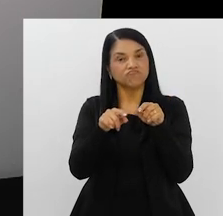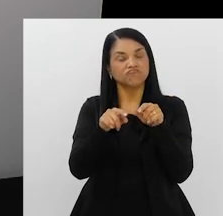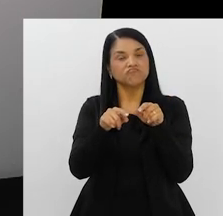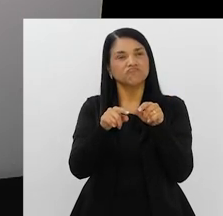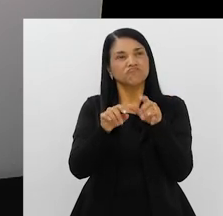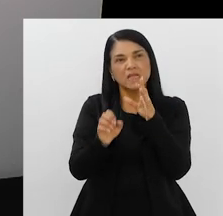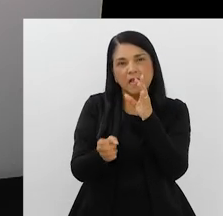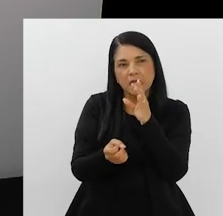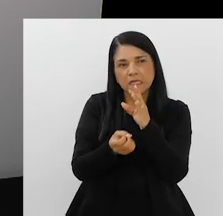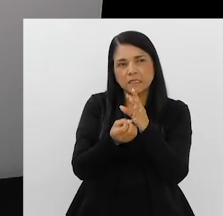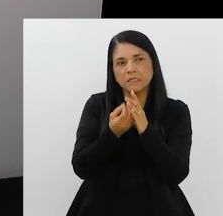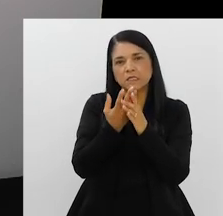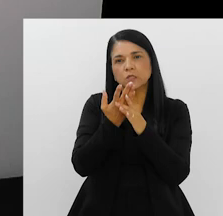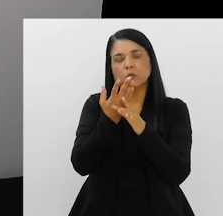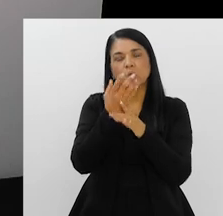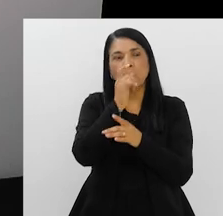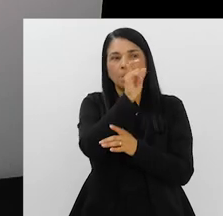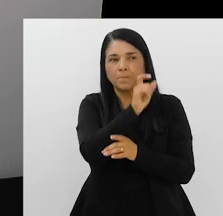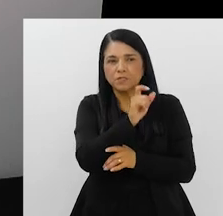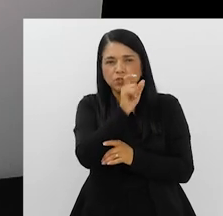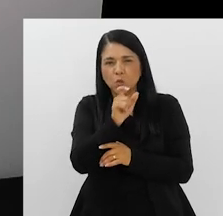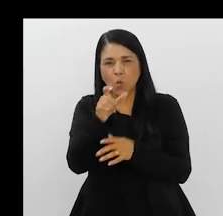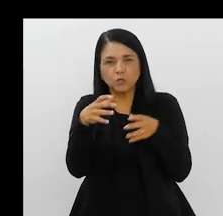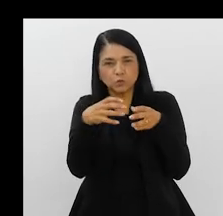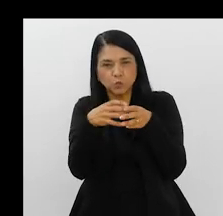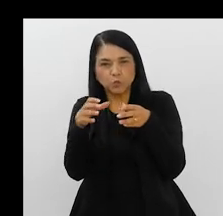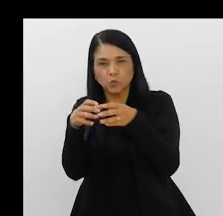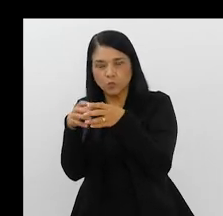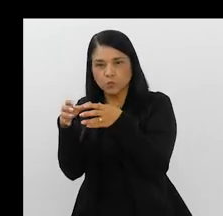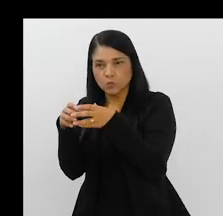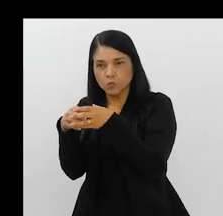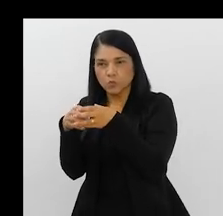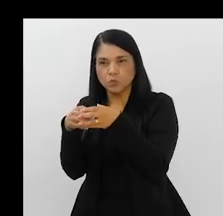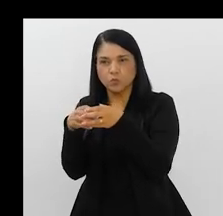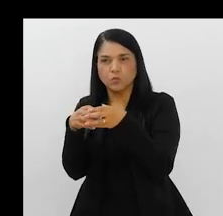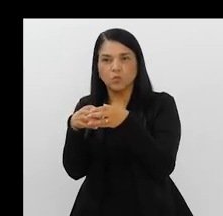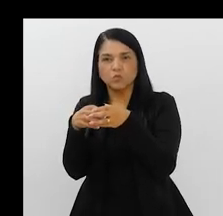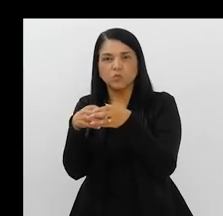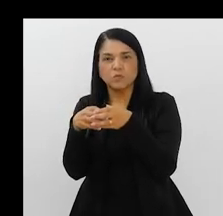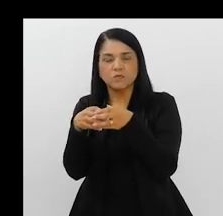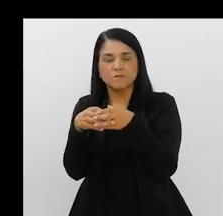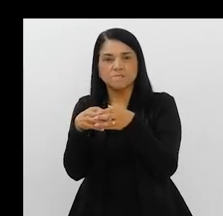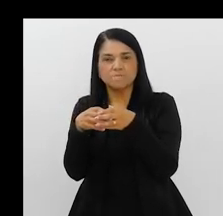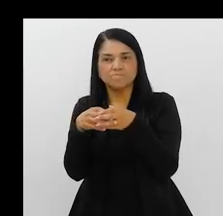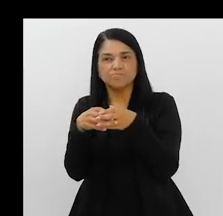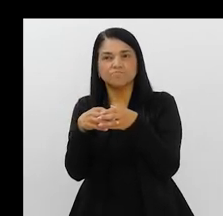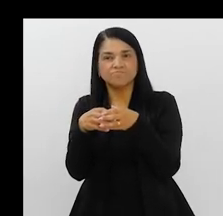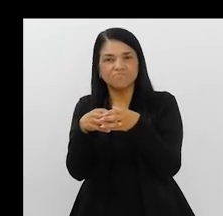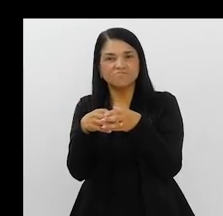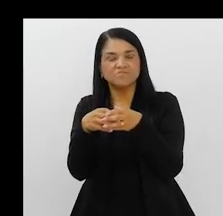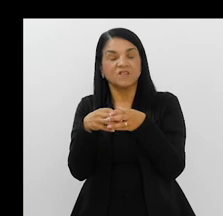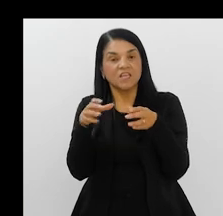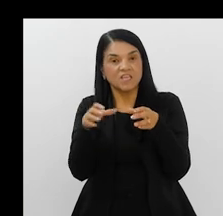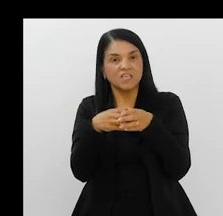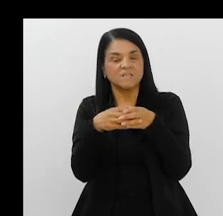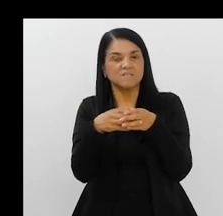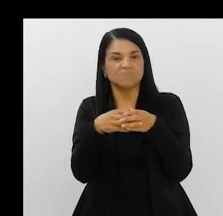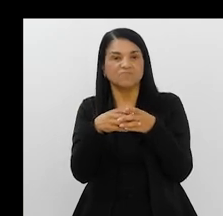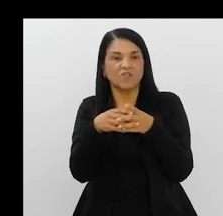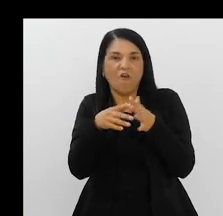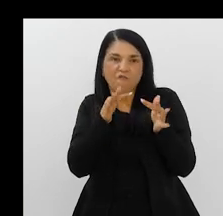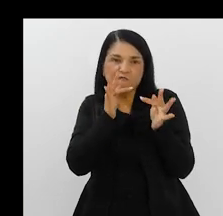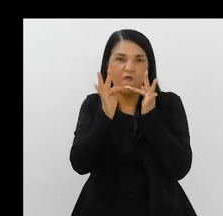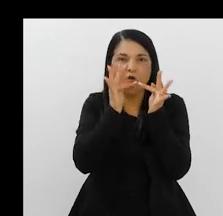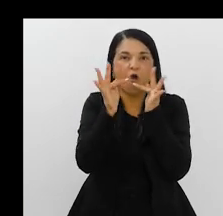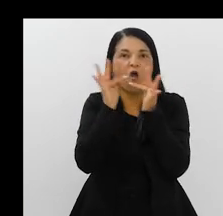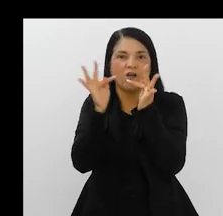criou assim uma camada de pessoas, né? Que botam fogo na sim, que estão ali só para